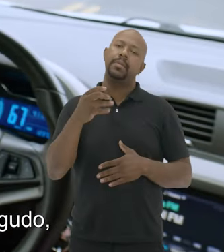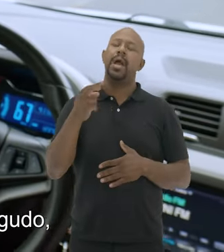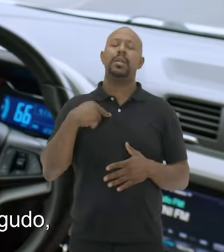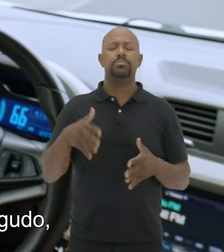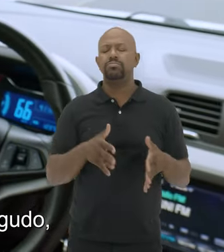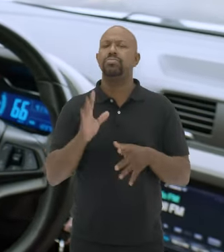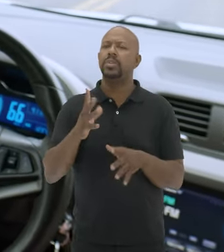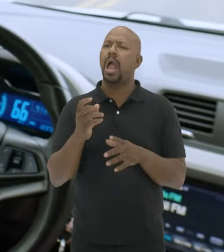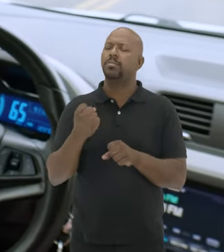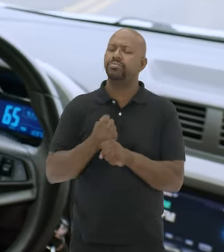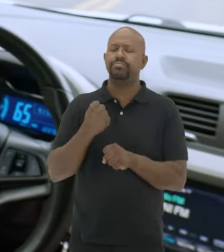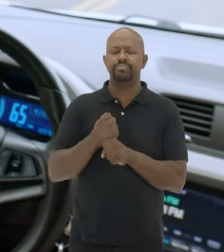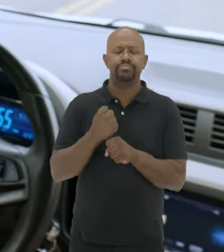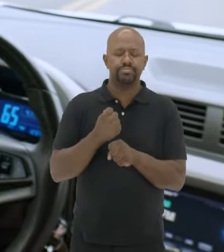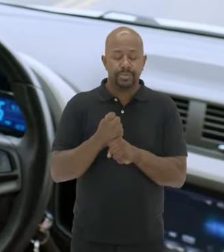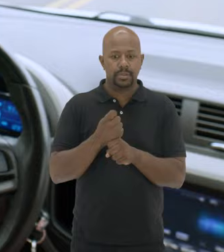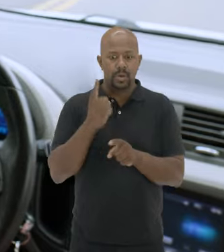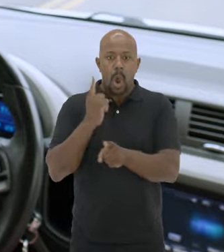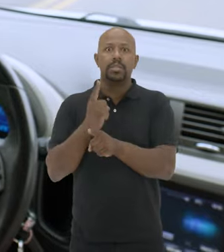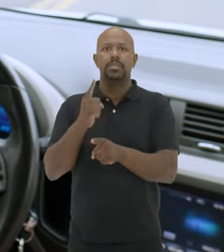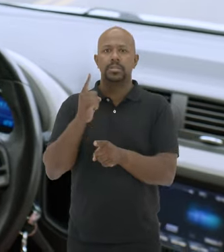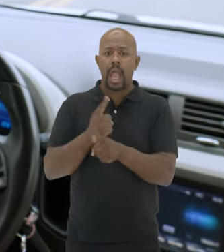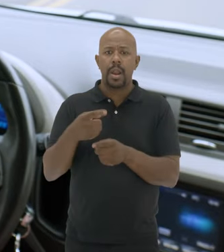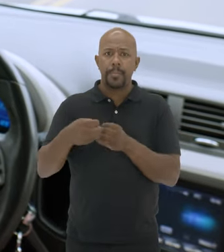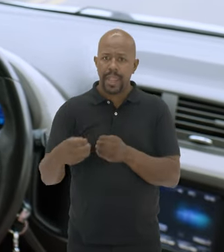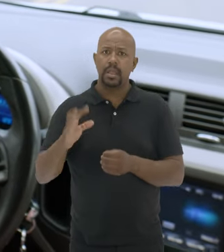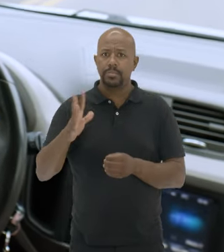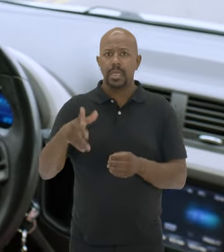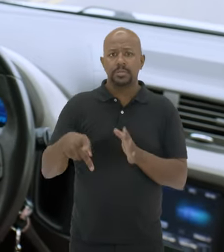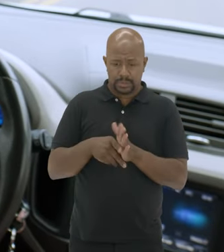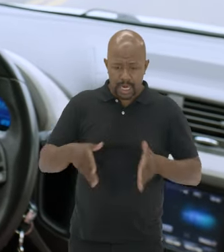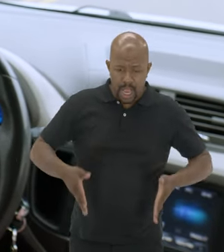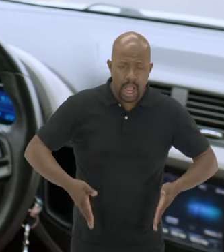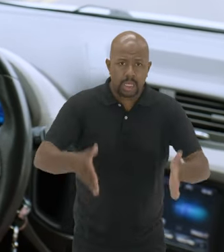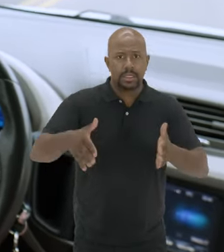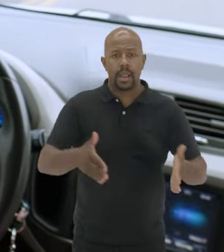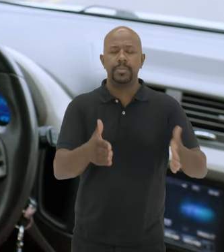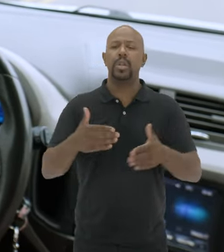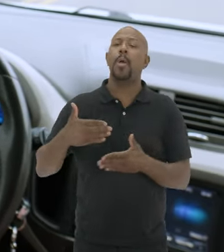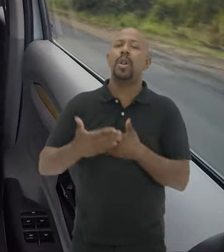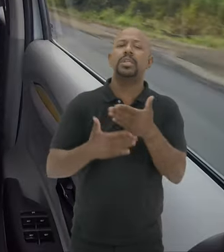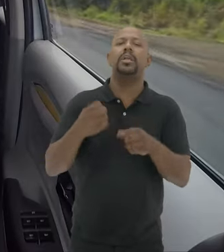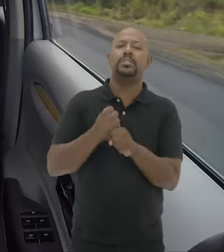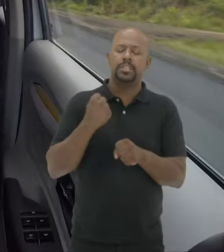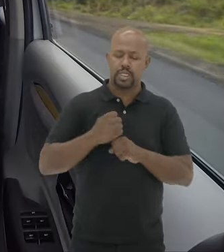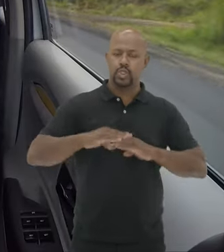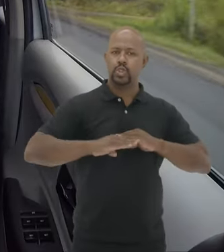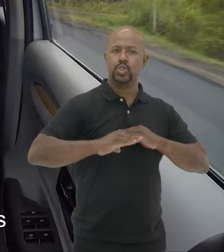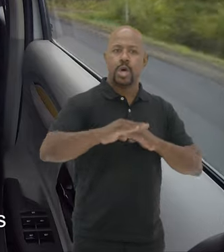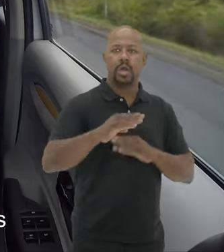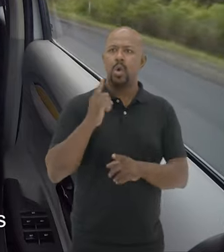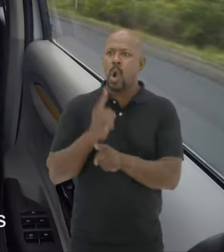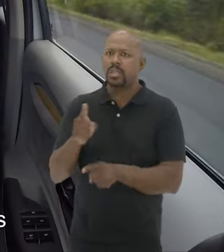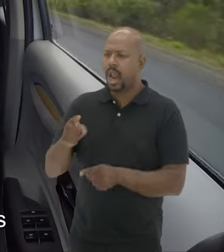desde agudo e começaram a encontrar nas margens da estrada mesmo durante o processo de implantação do